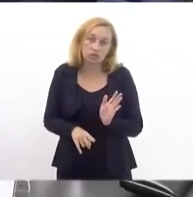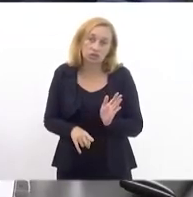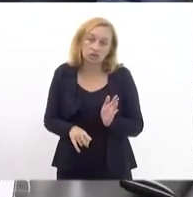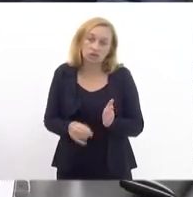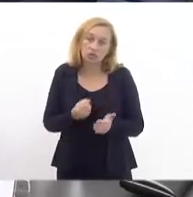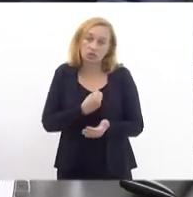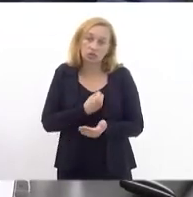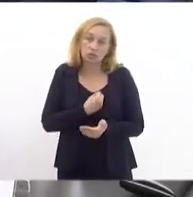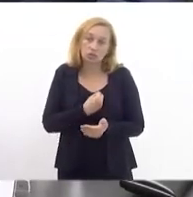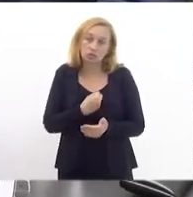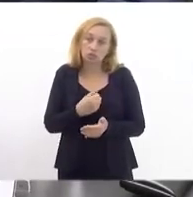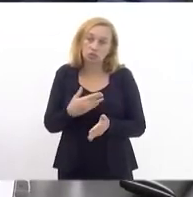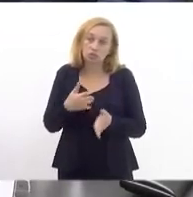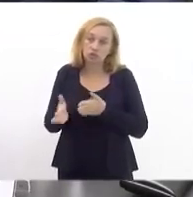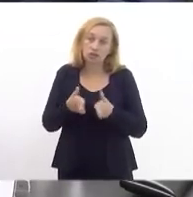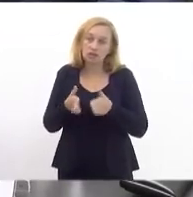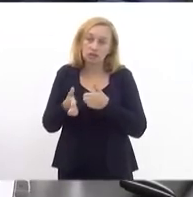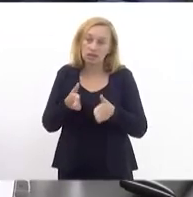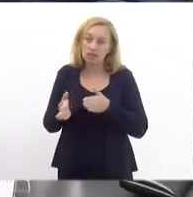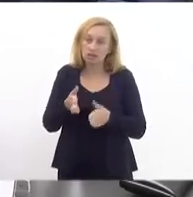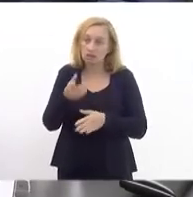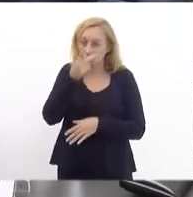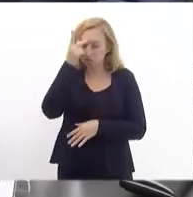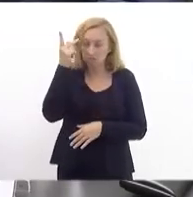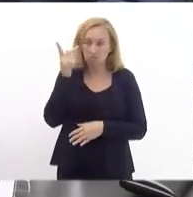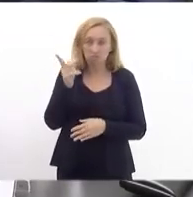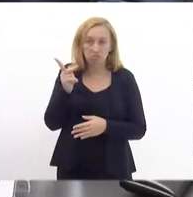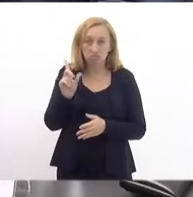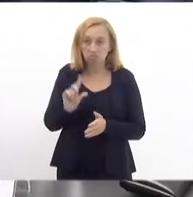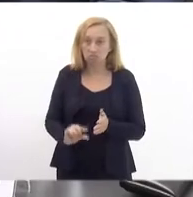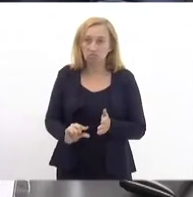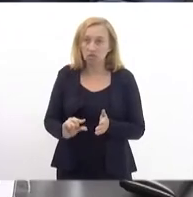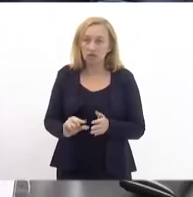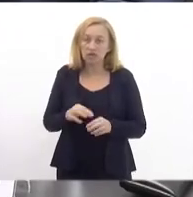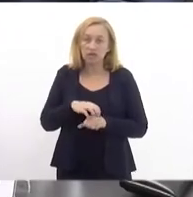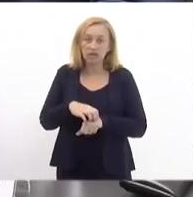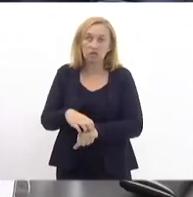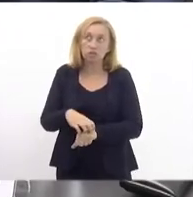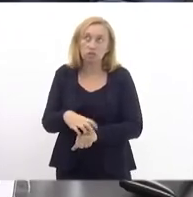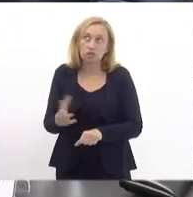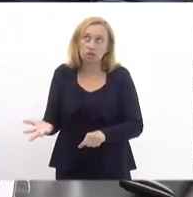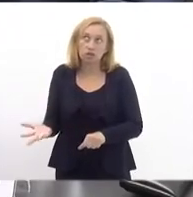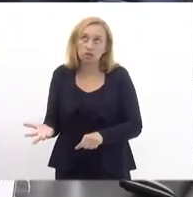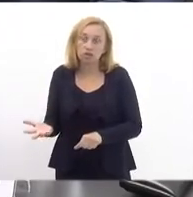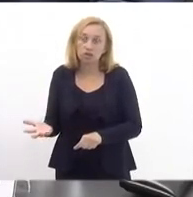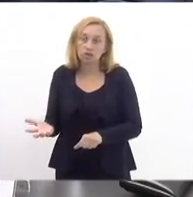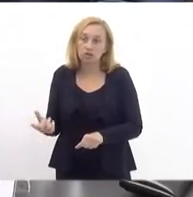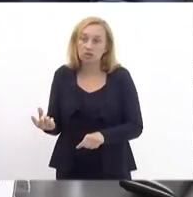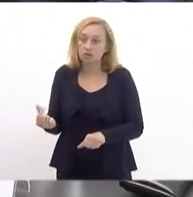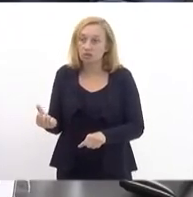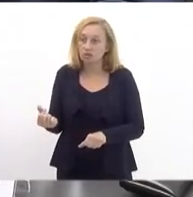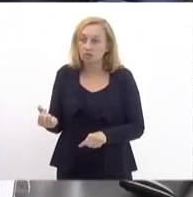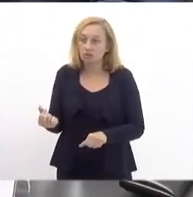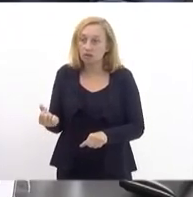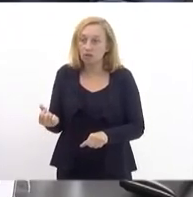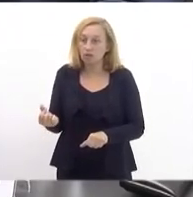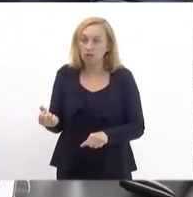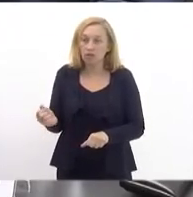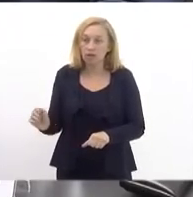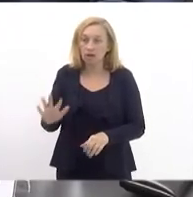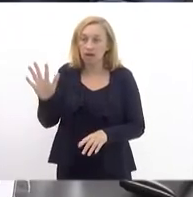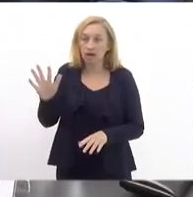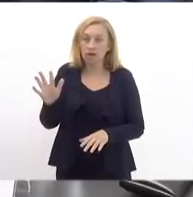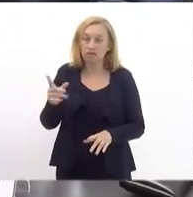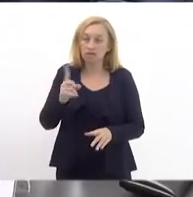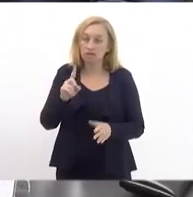Né? Transporte não é algo que você pode levantar a tarifa indefinitivamente sem